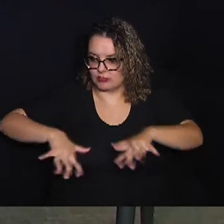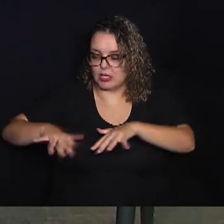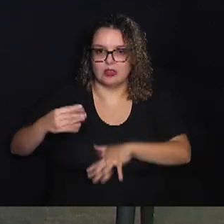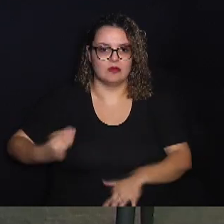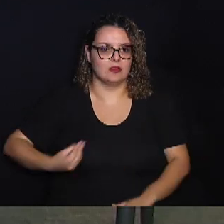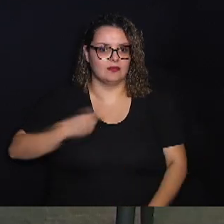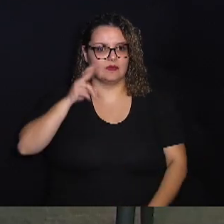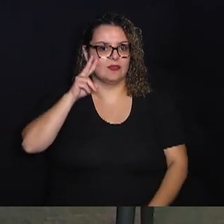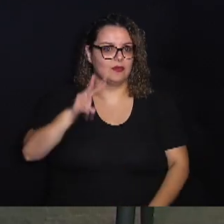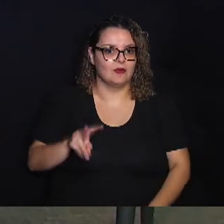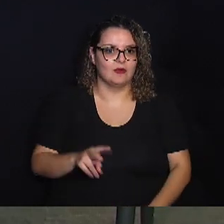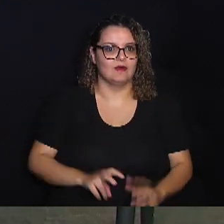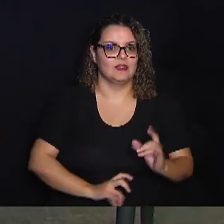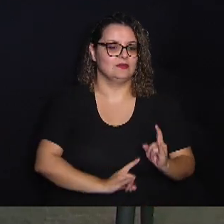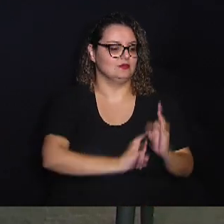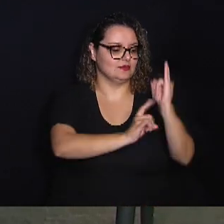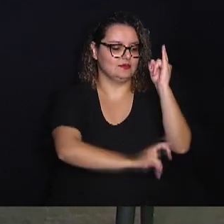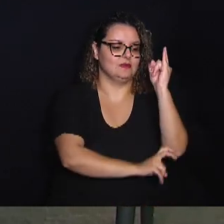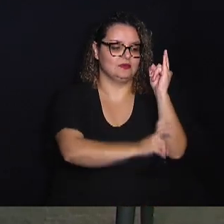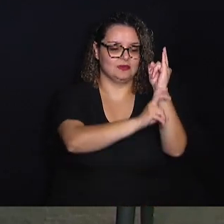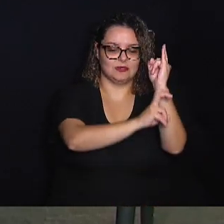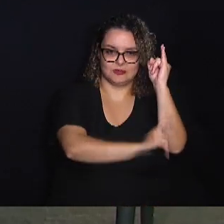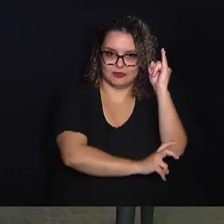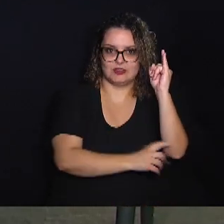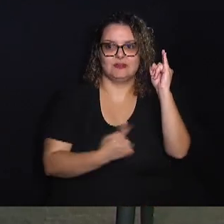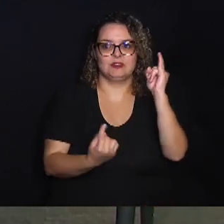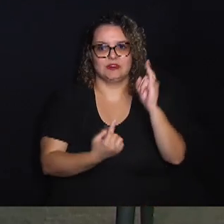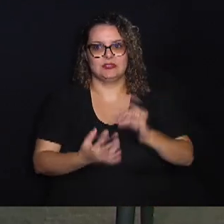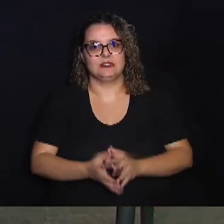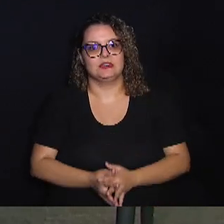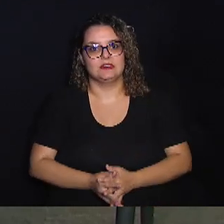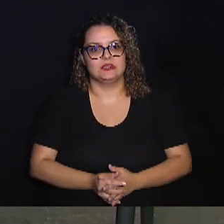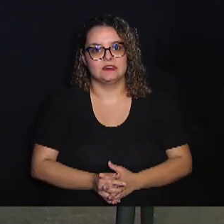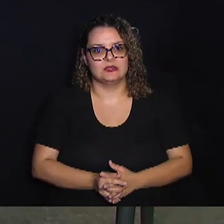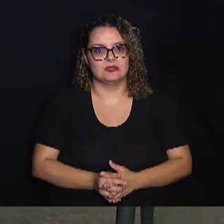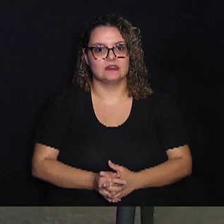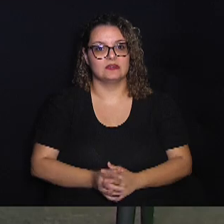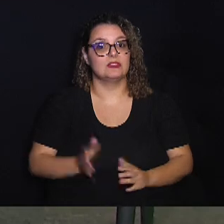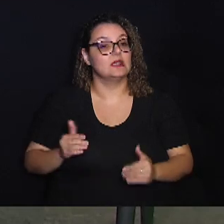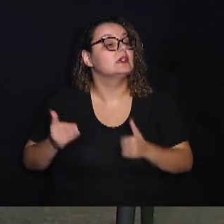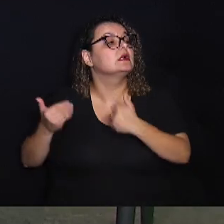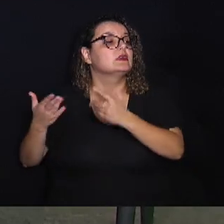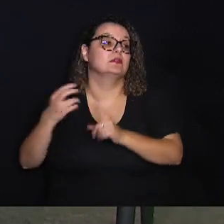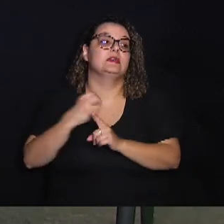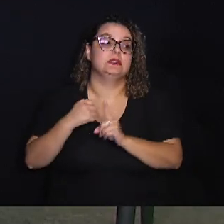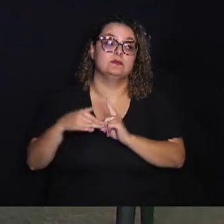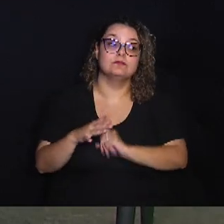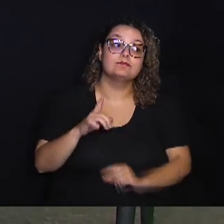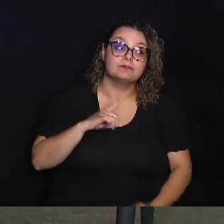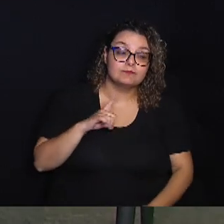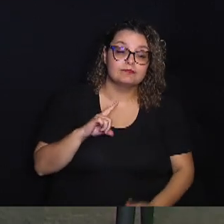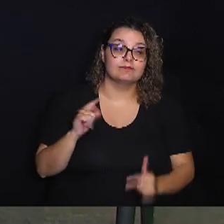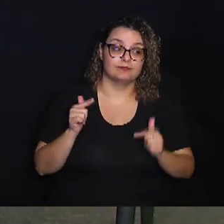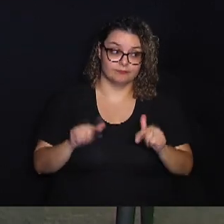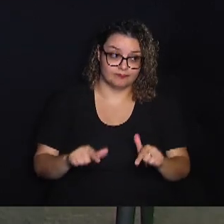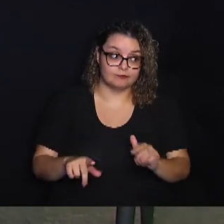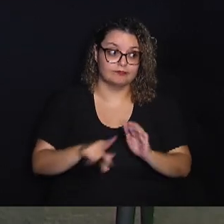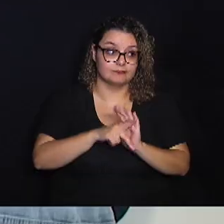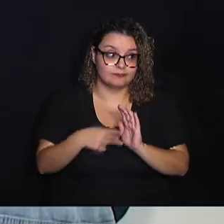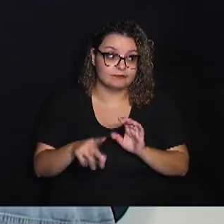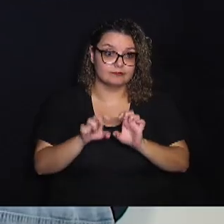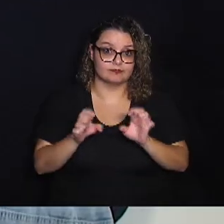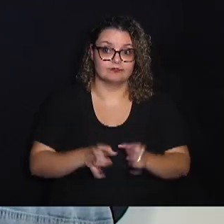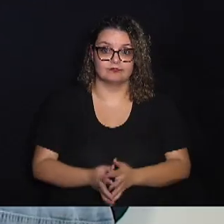pessoal descendo de elevador, sozinhos, né? Sim. E lá fora, na sociedade, tem esse espaço, tem essa